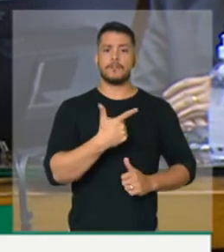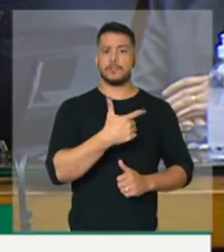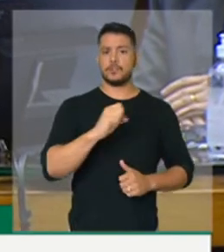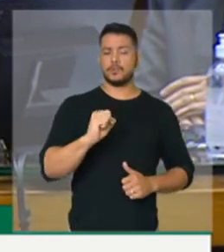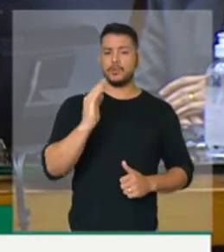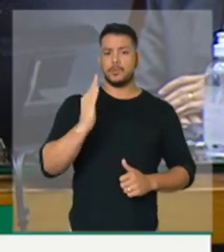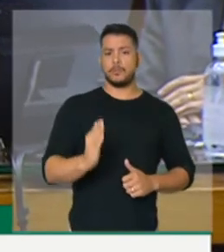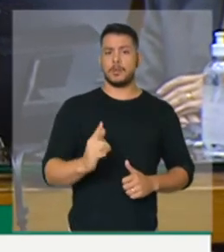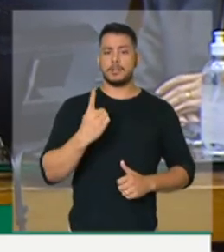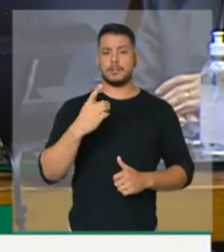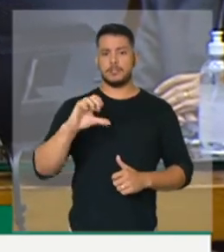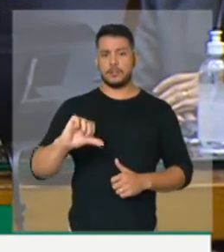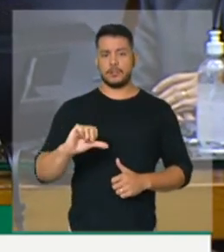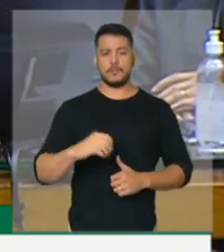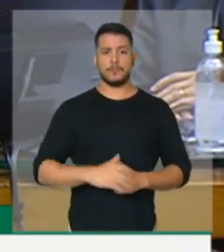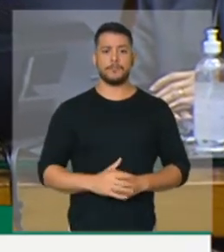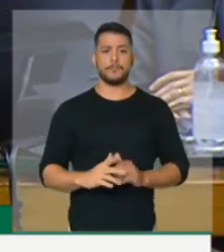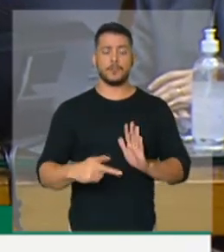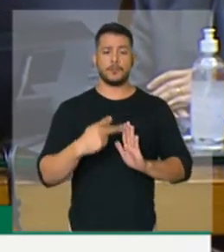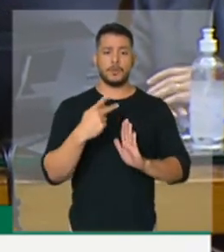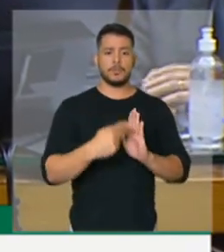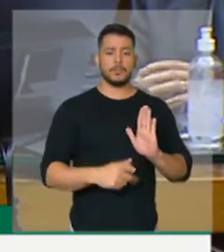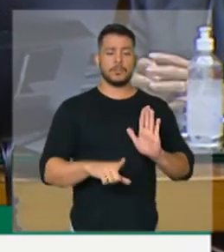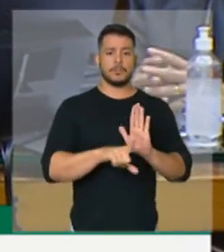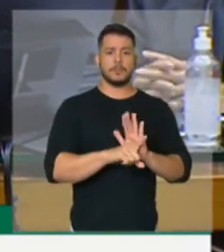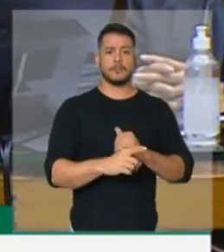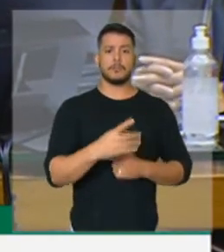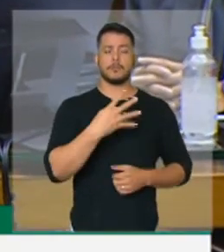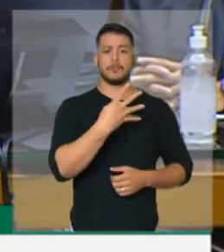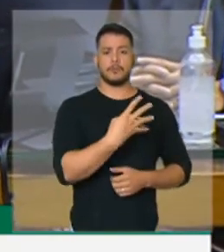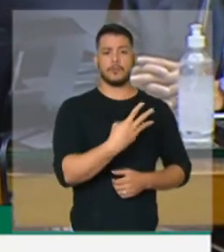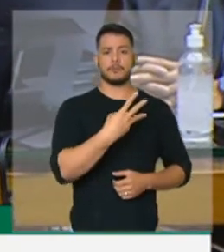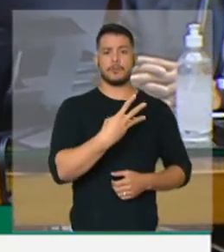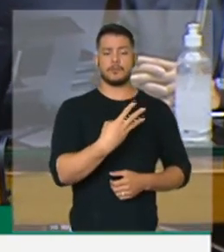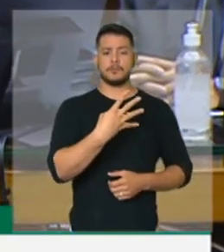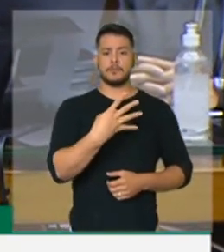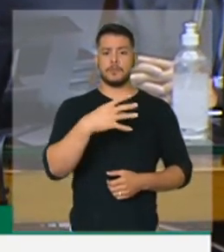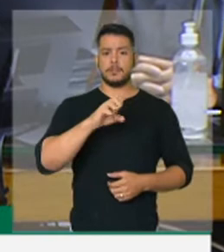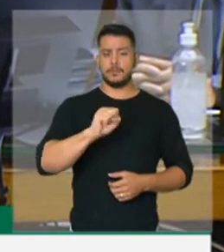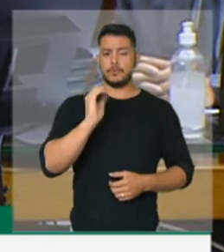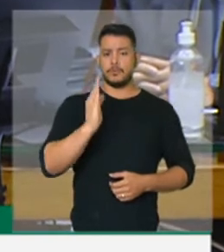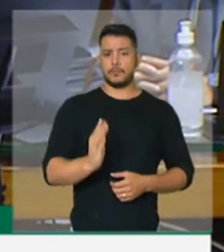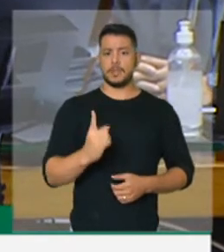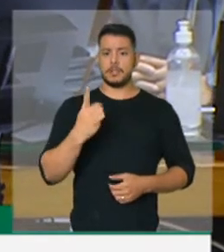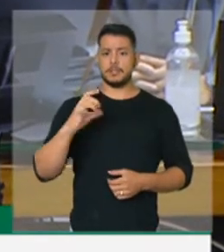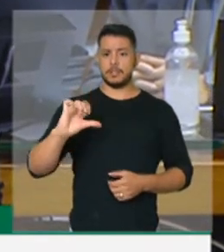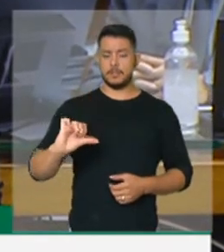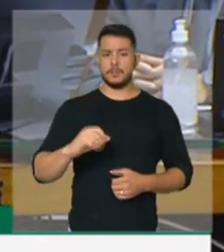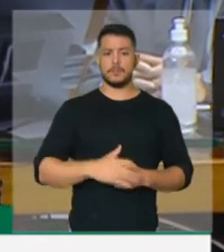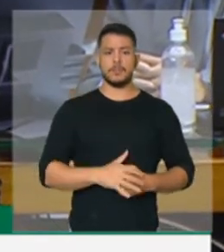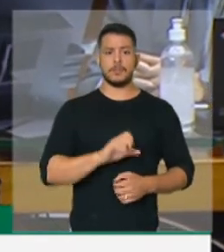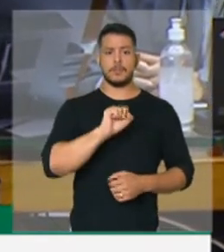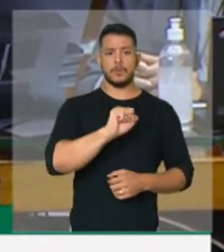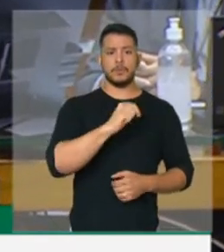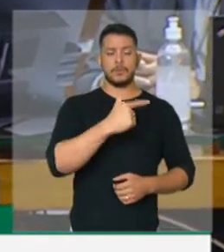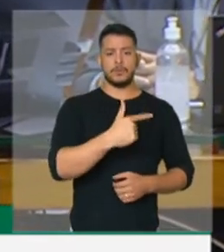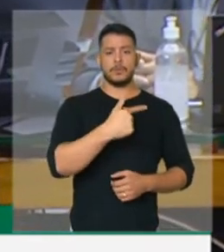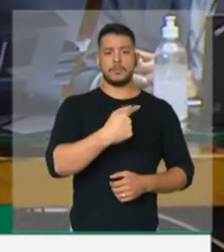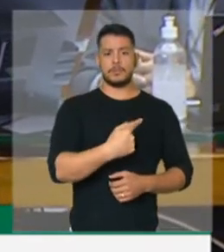de 2019. Projetos de Lei números 4.348 de 2019, 827,